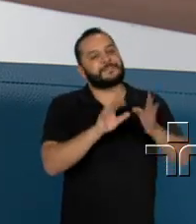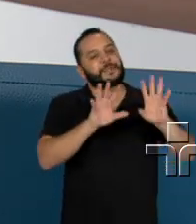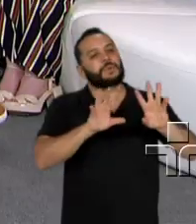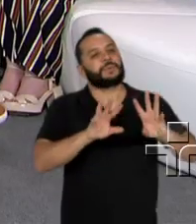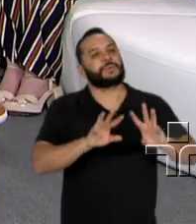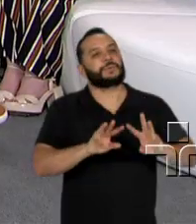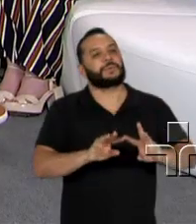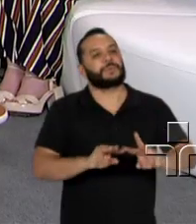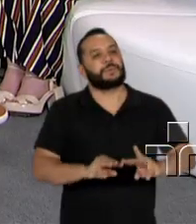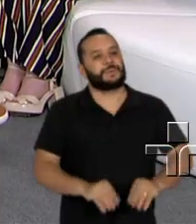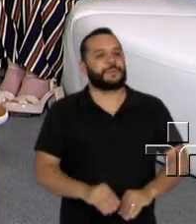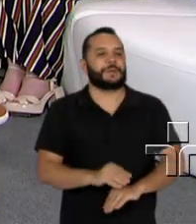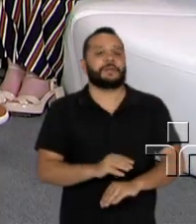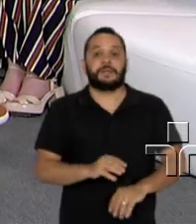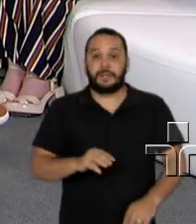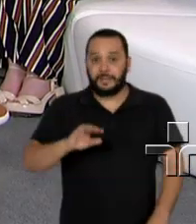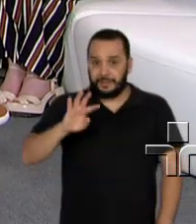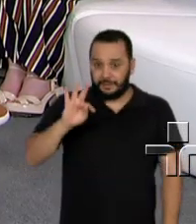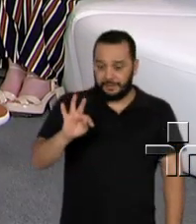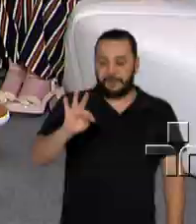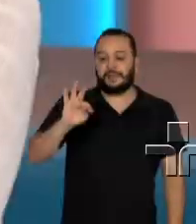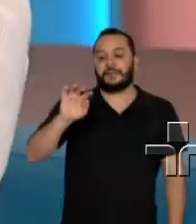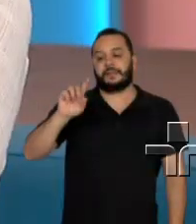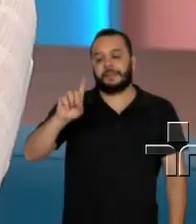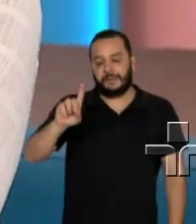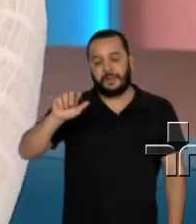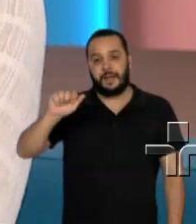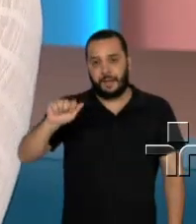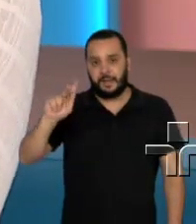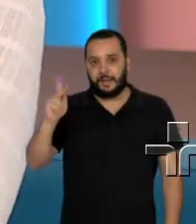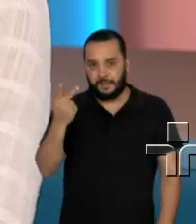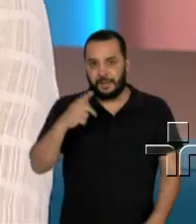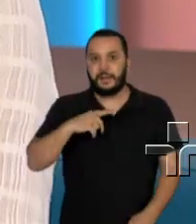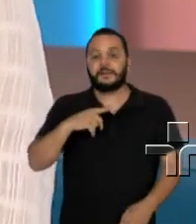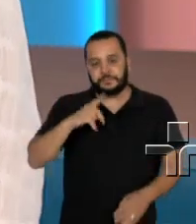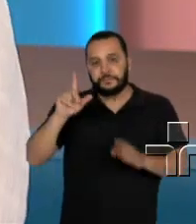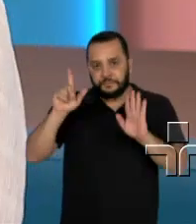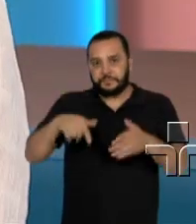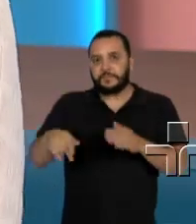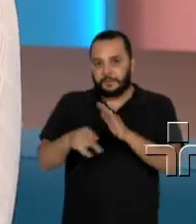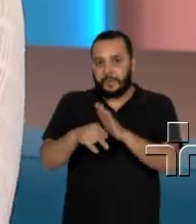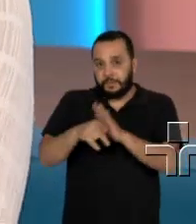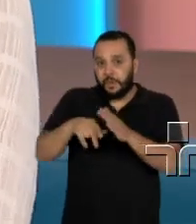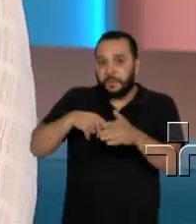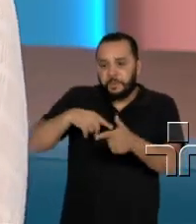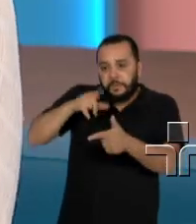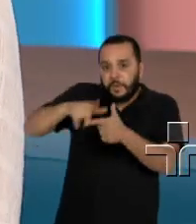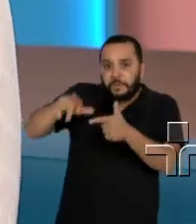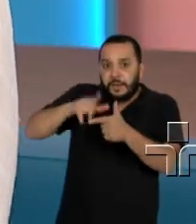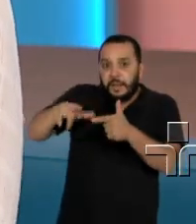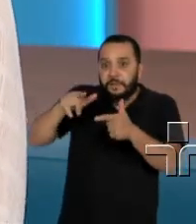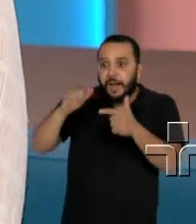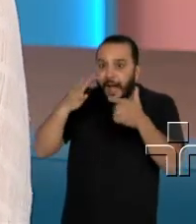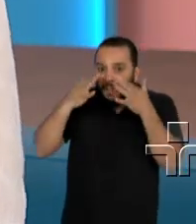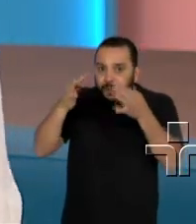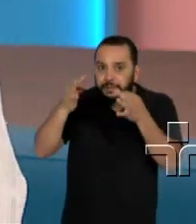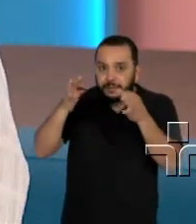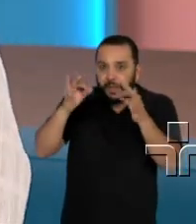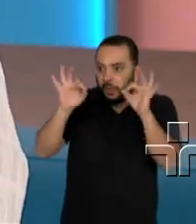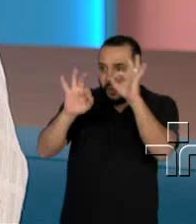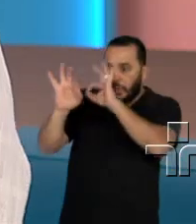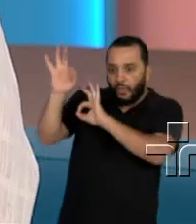pouquinho lembrando que até bh é o transtorno do déficit de atenção e hiperatividade você tem alunos assim com